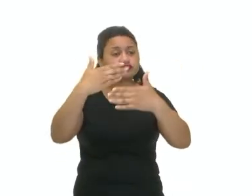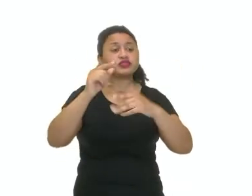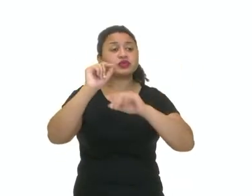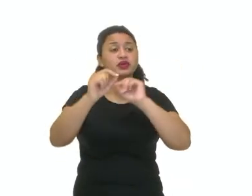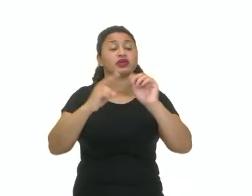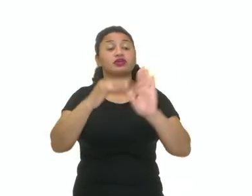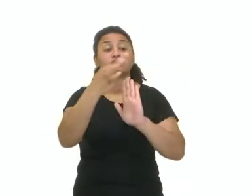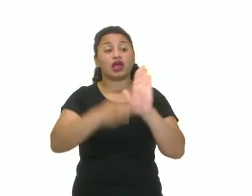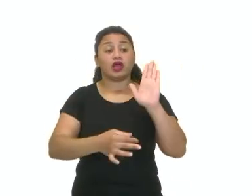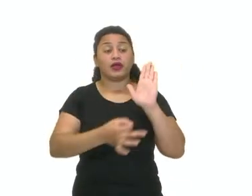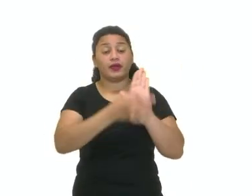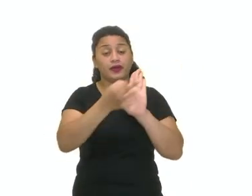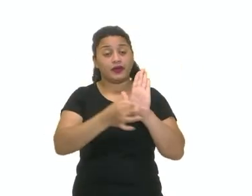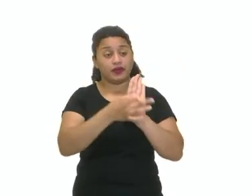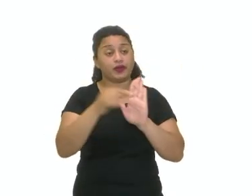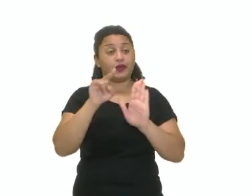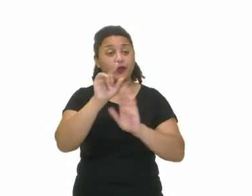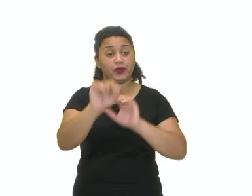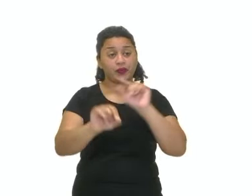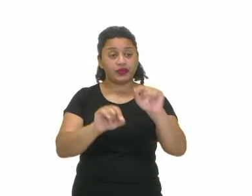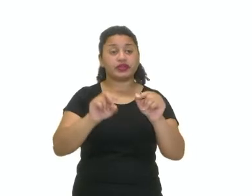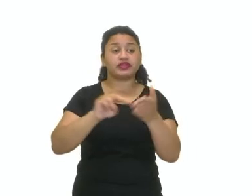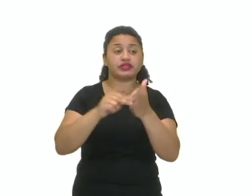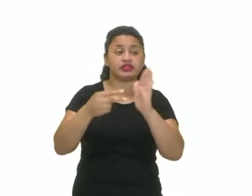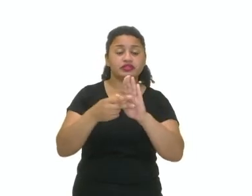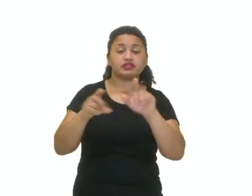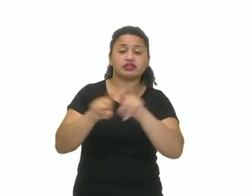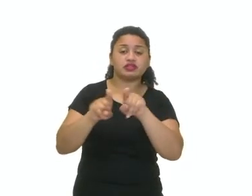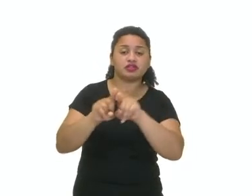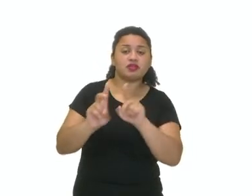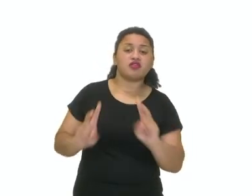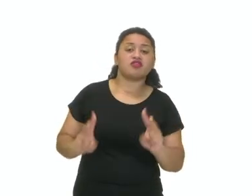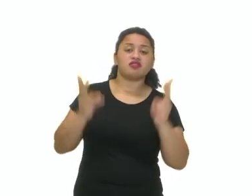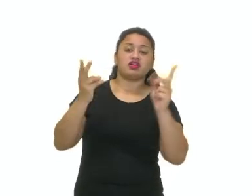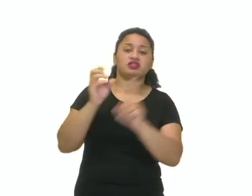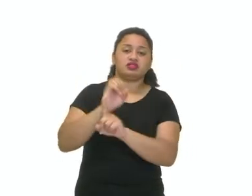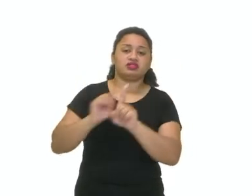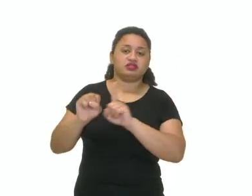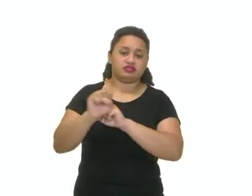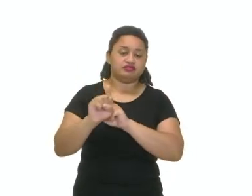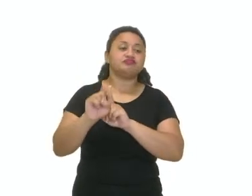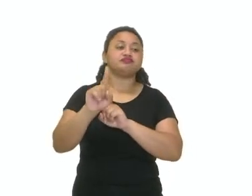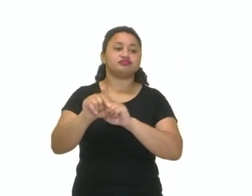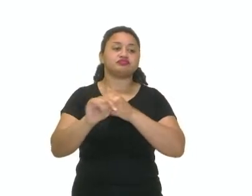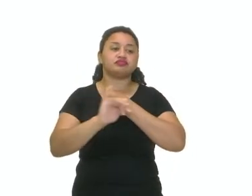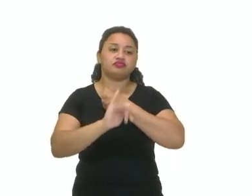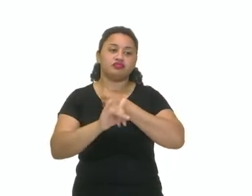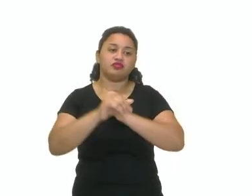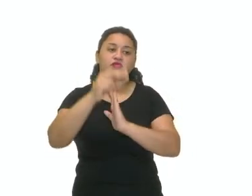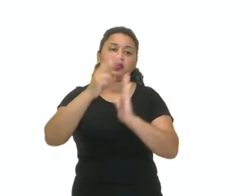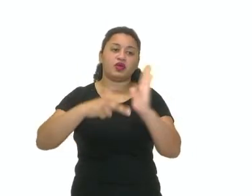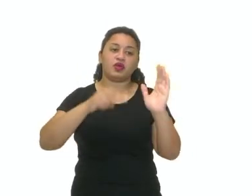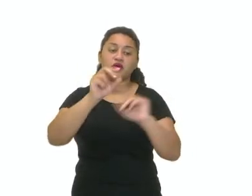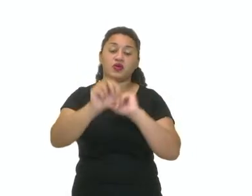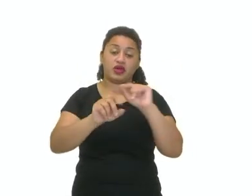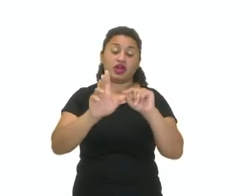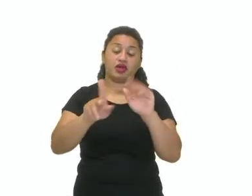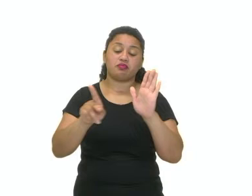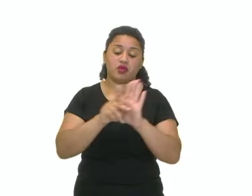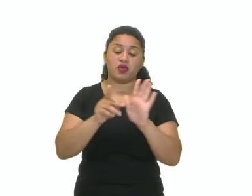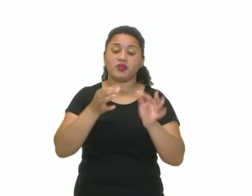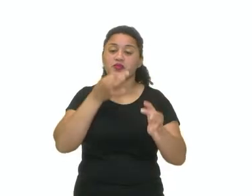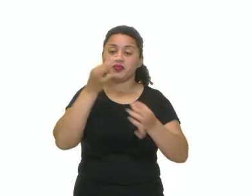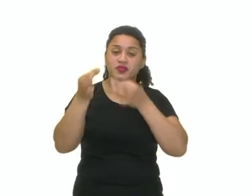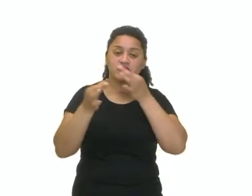textos opinativos, essa validade ela se apoia também em valores sociais. Na crônica que lemos, que é opinativa,